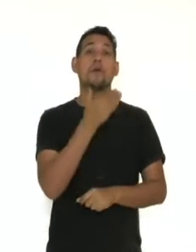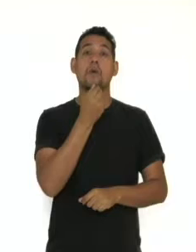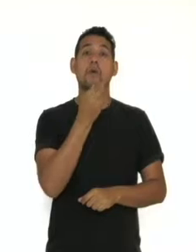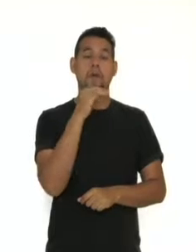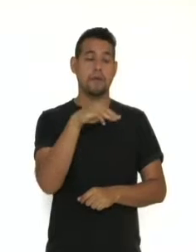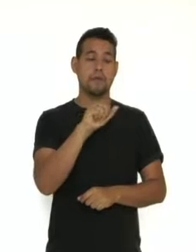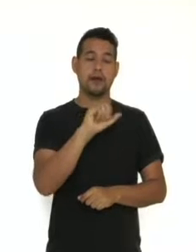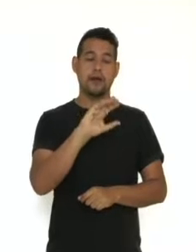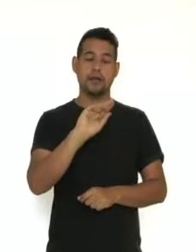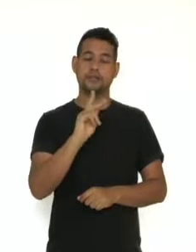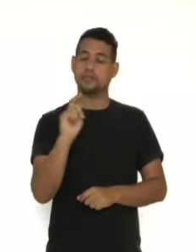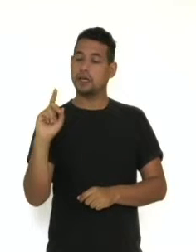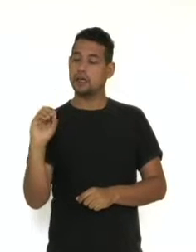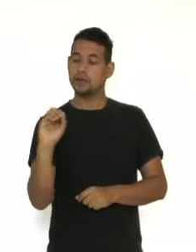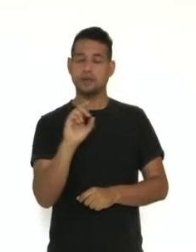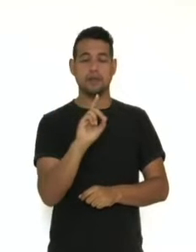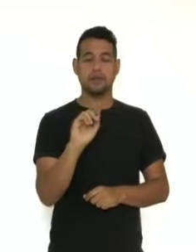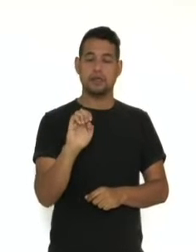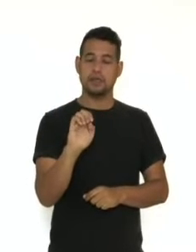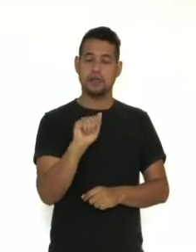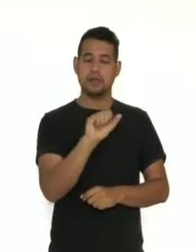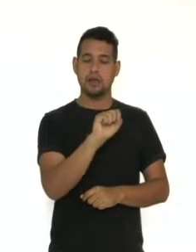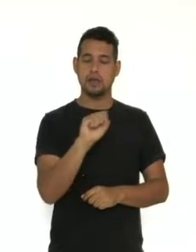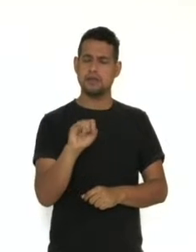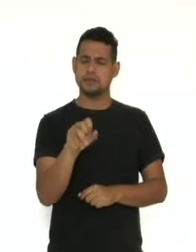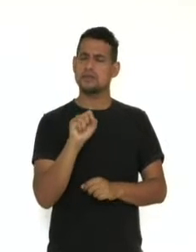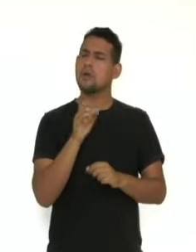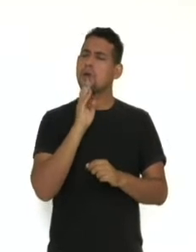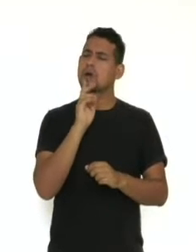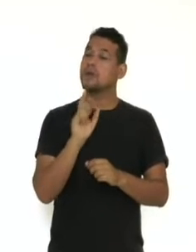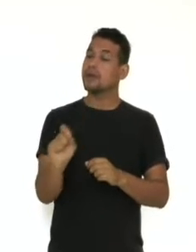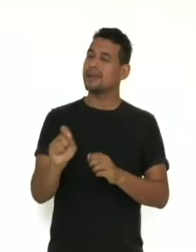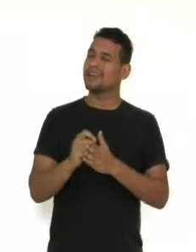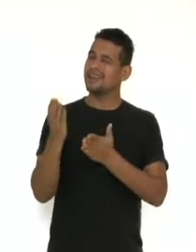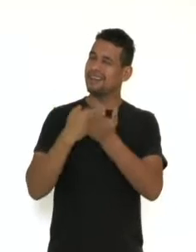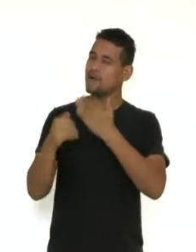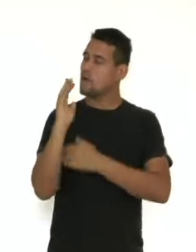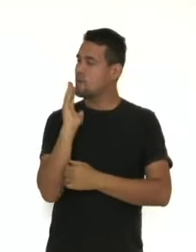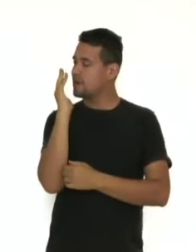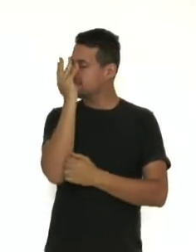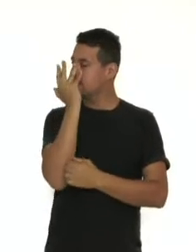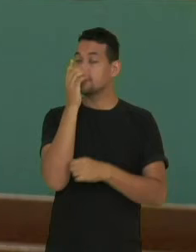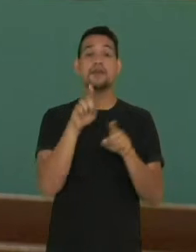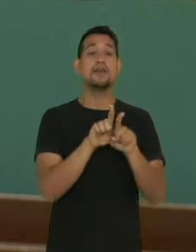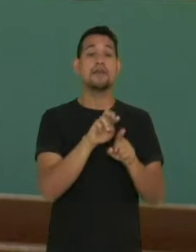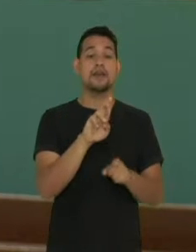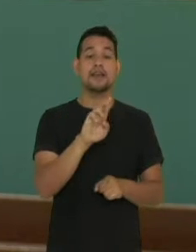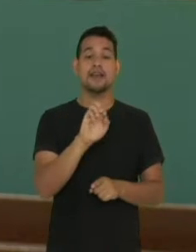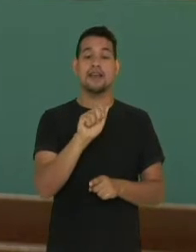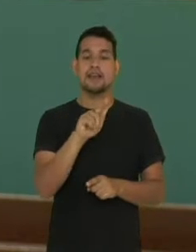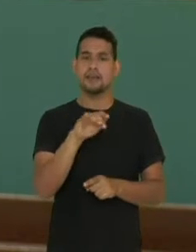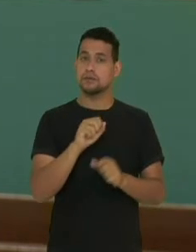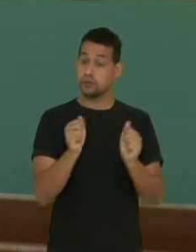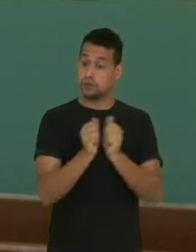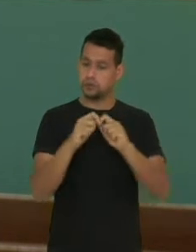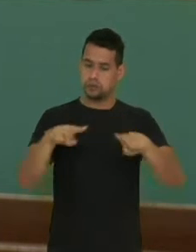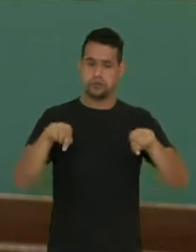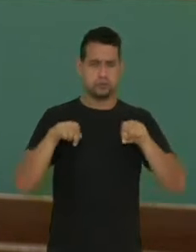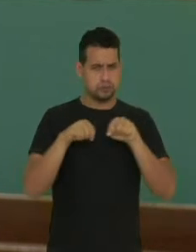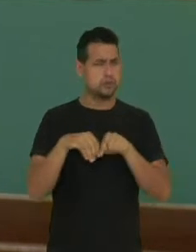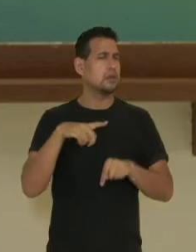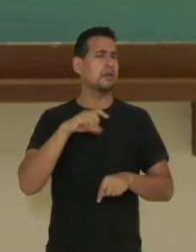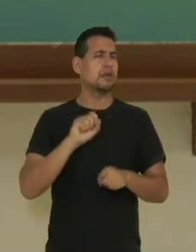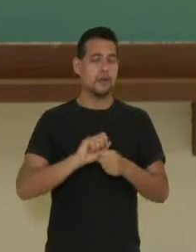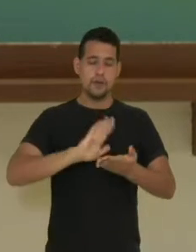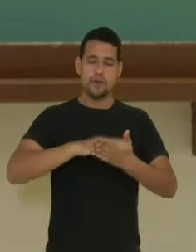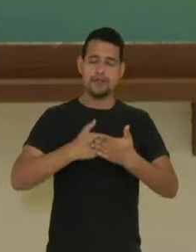Assis. Reconhecer as diferenças entre o período do romantismo e realismo. Conosco, aqui no estúdio, além da nossa